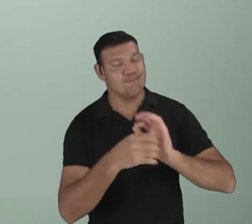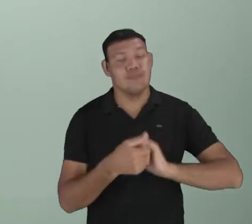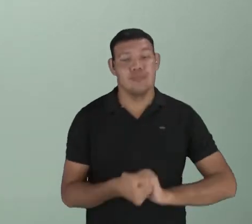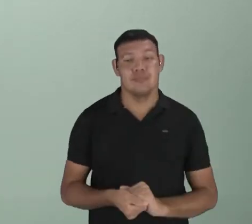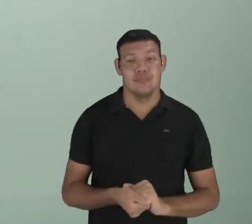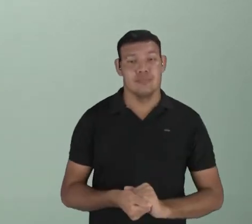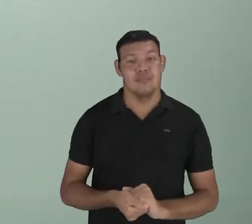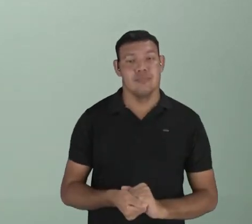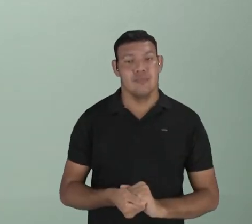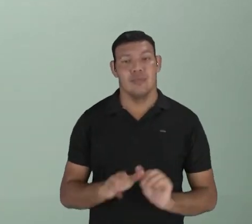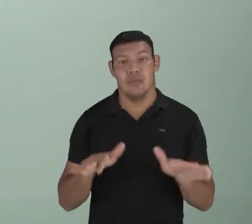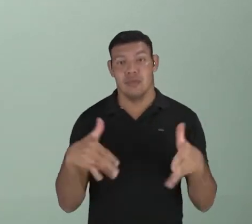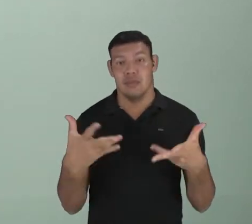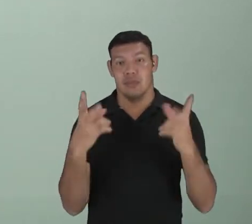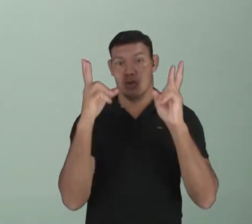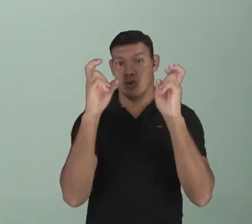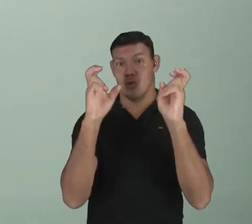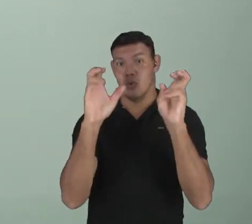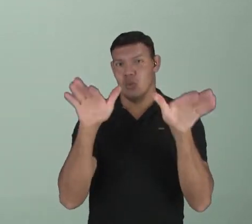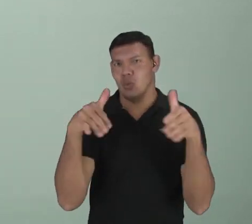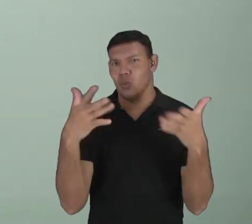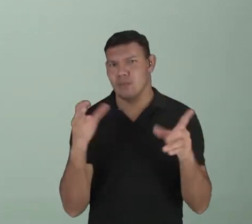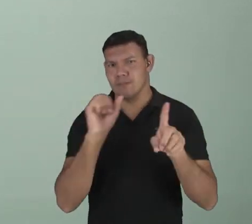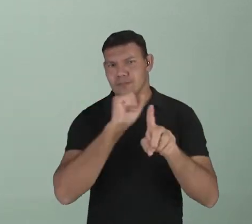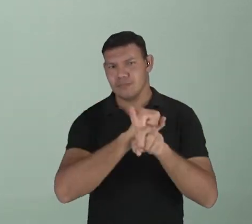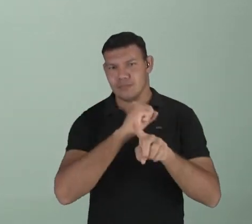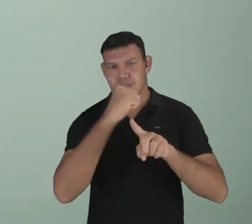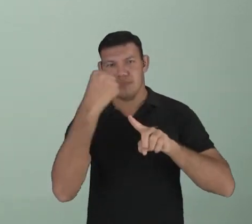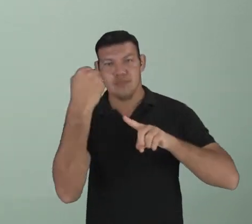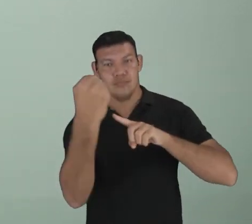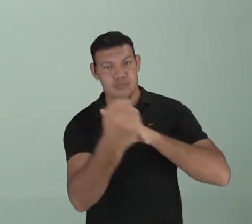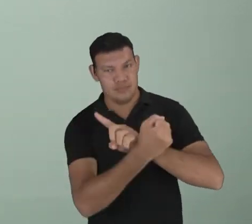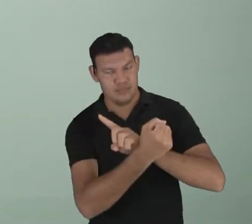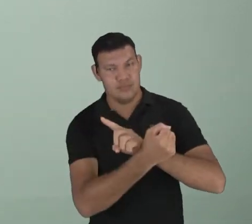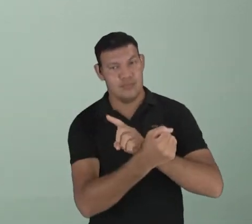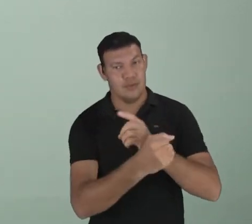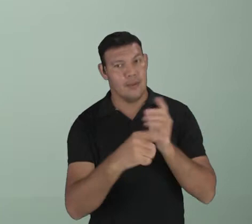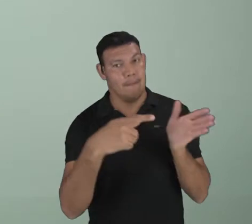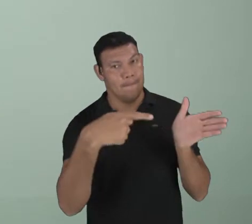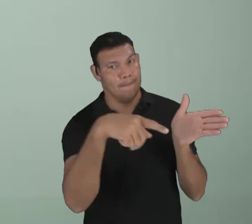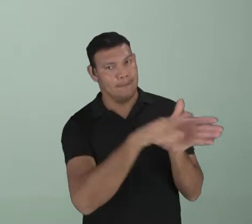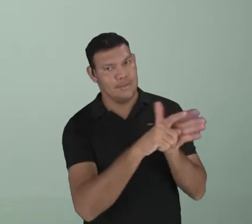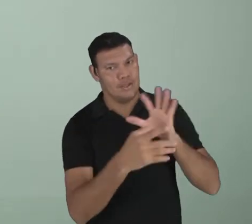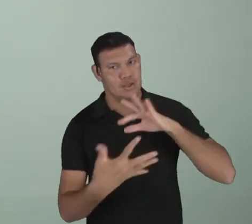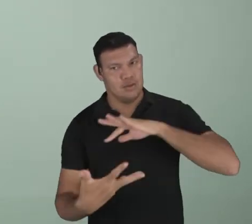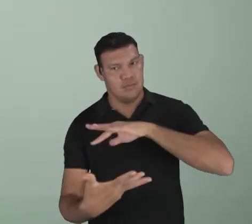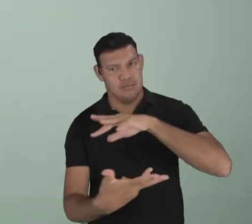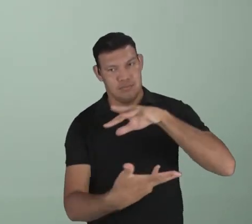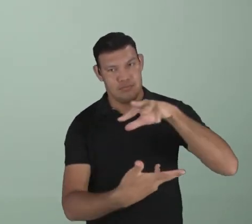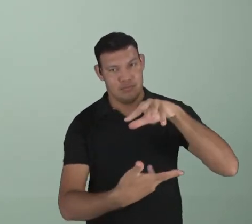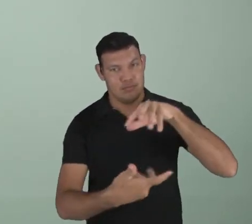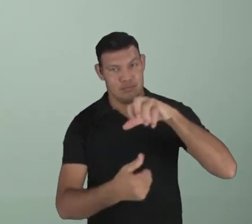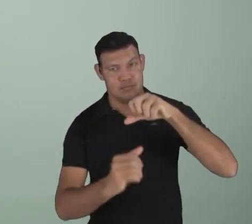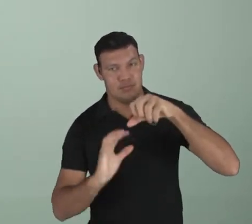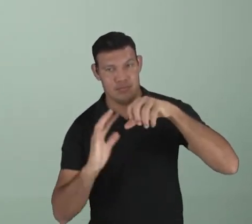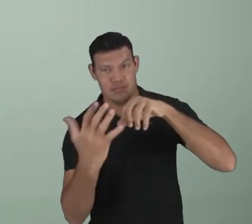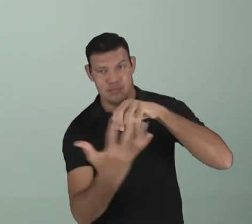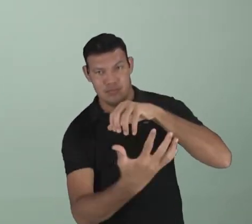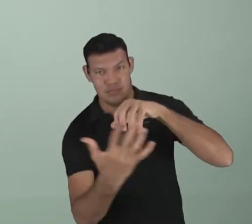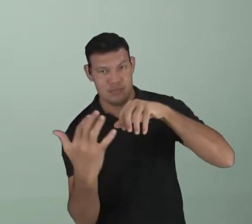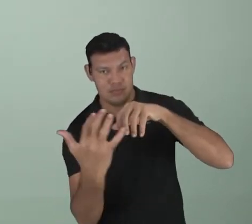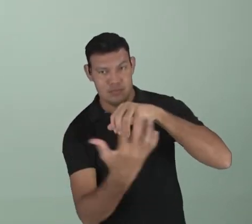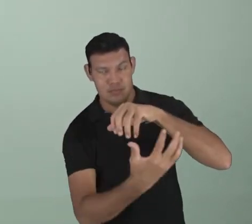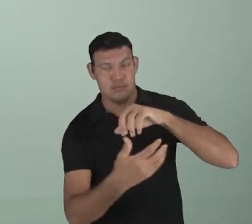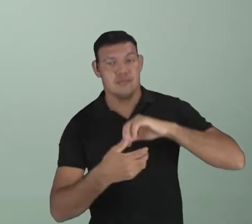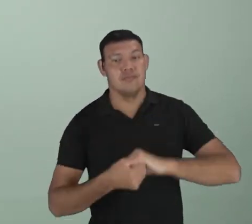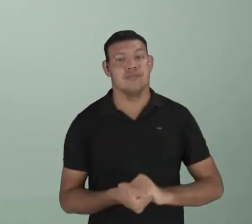ok? E o nosso tema de hoje são as sociedades do Oriente Próximo, né? Também conhecido aí como culturas,